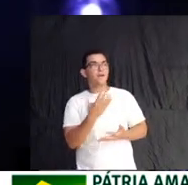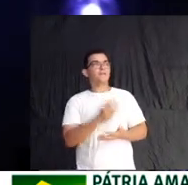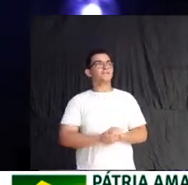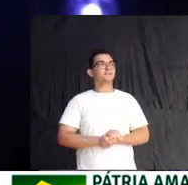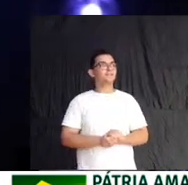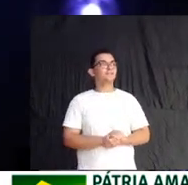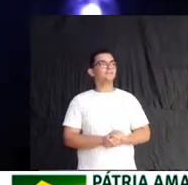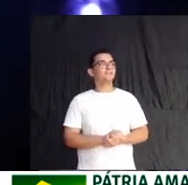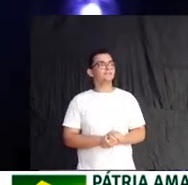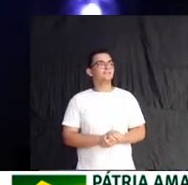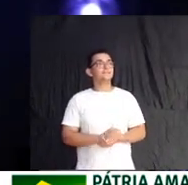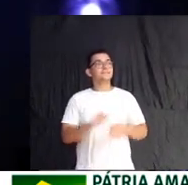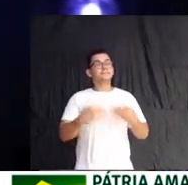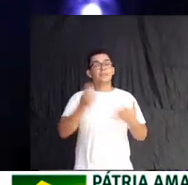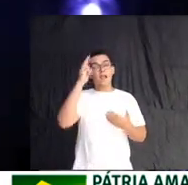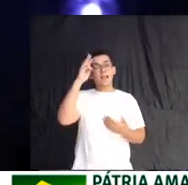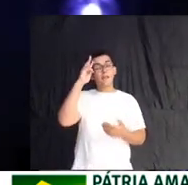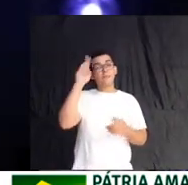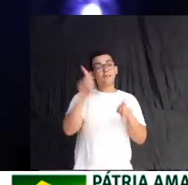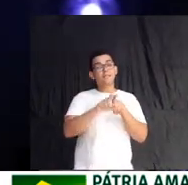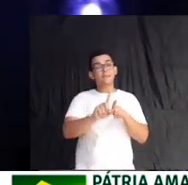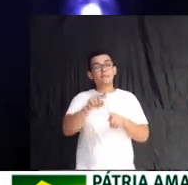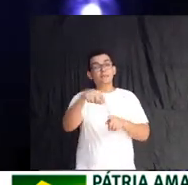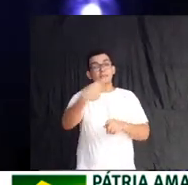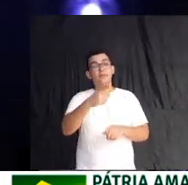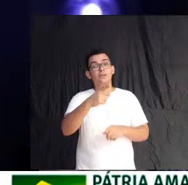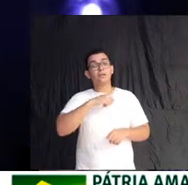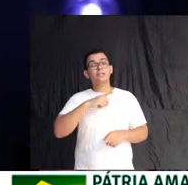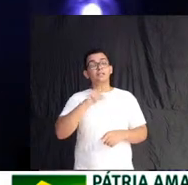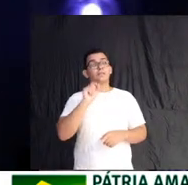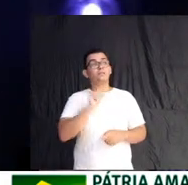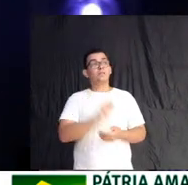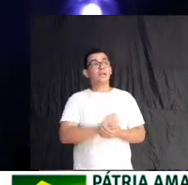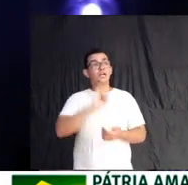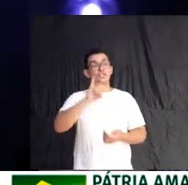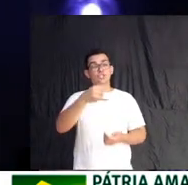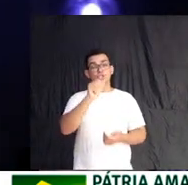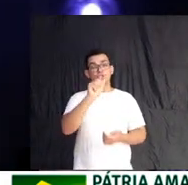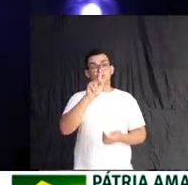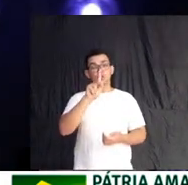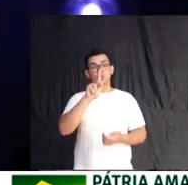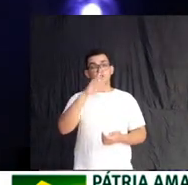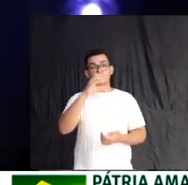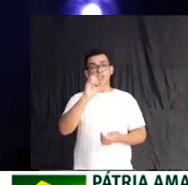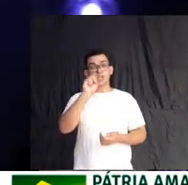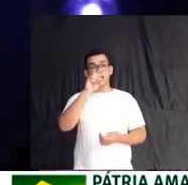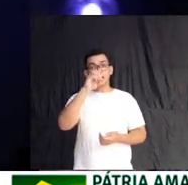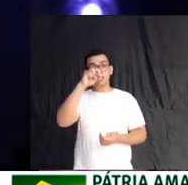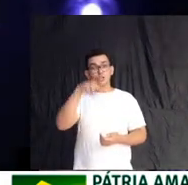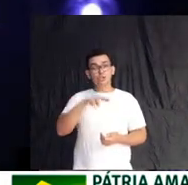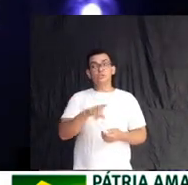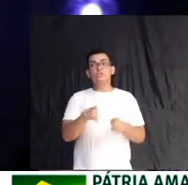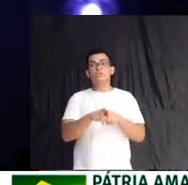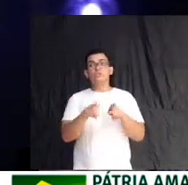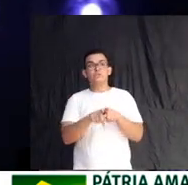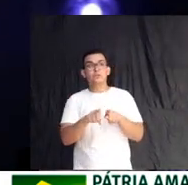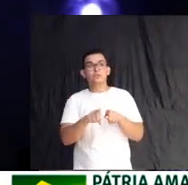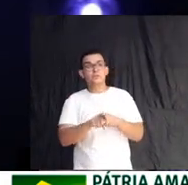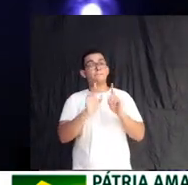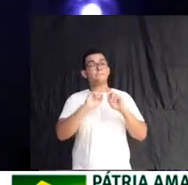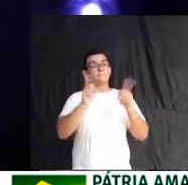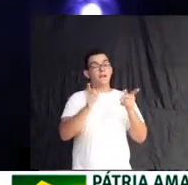Só lembrando a você também que daqui a pouquinho tem um Jackson Lima e Cia também, tá? Por enquanto, é a